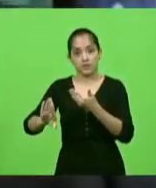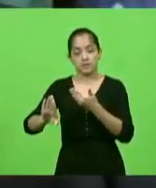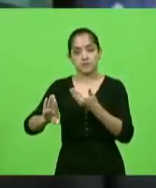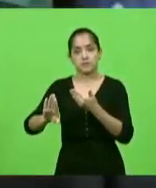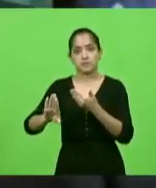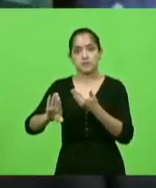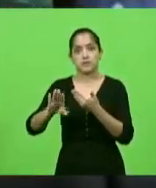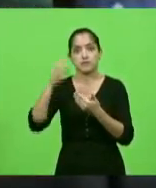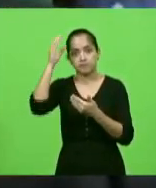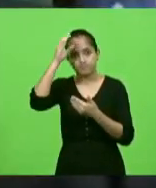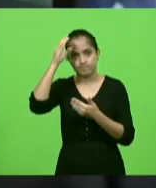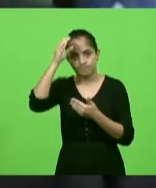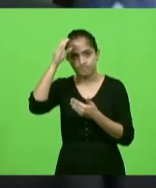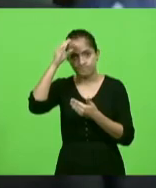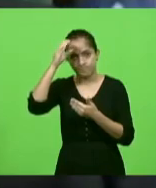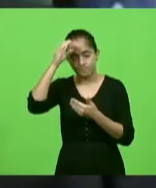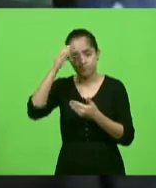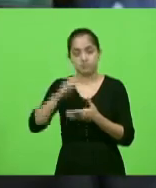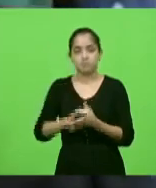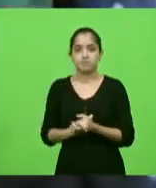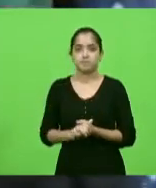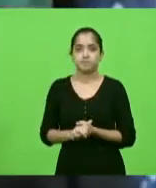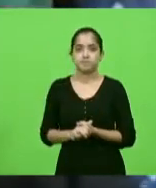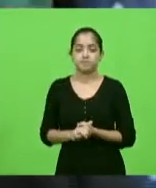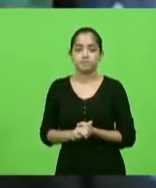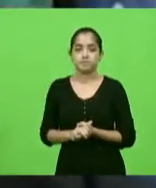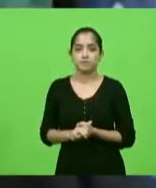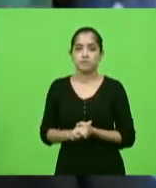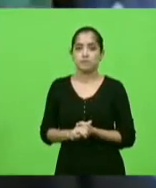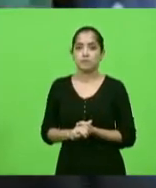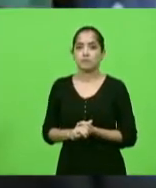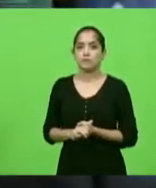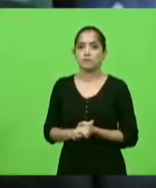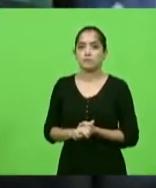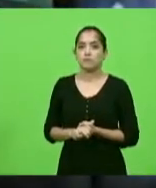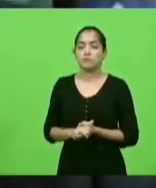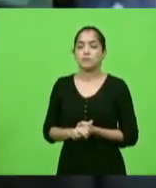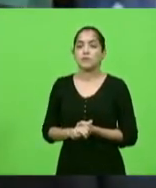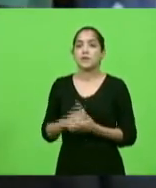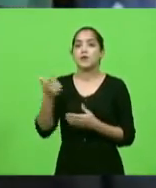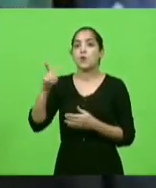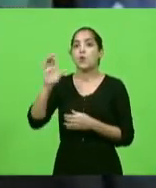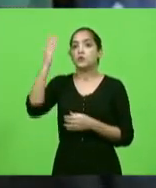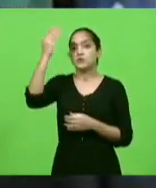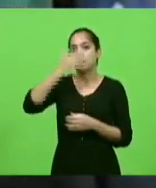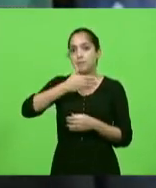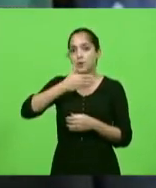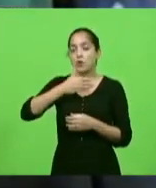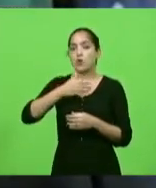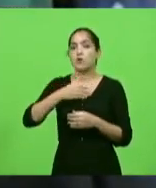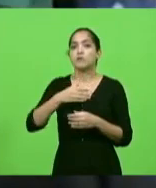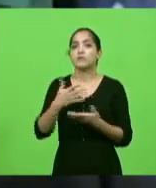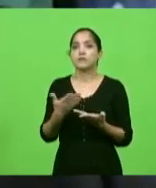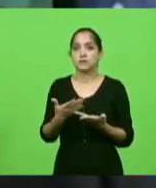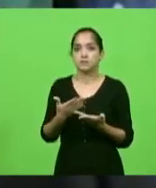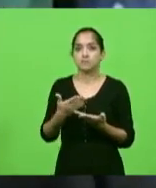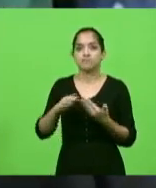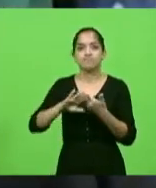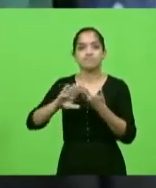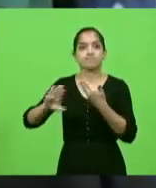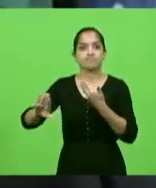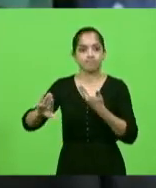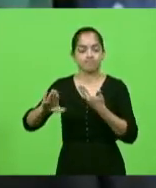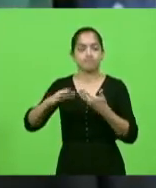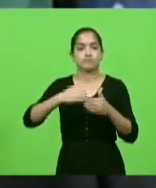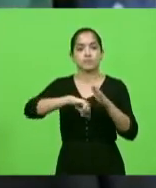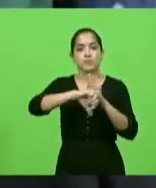potencial consciência da ilicitude da conduta pessoal e e essa outra prova juntada afasta conduta